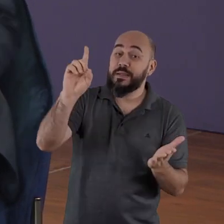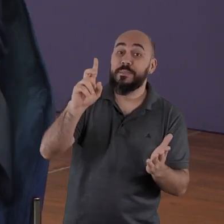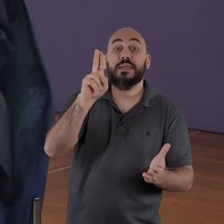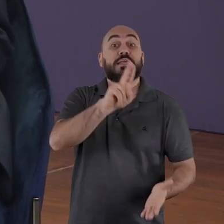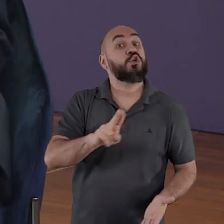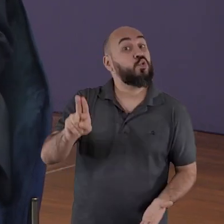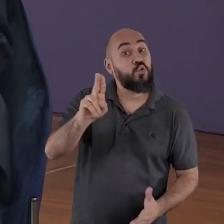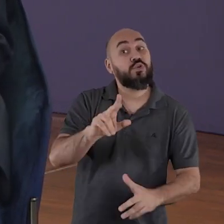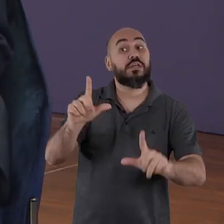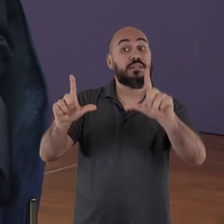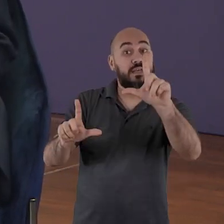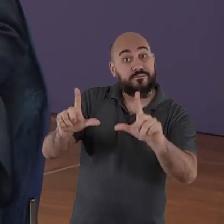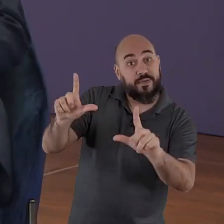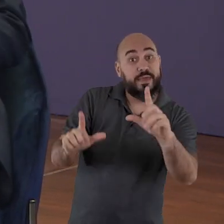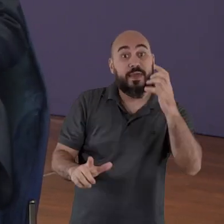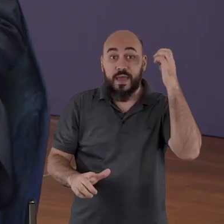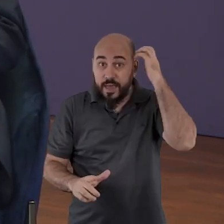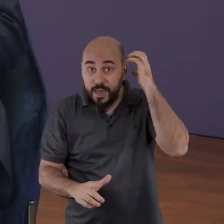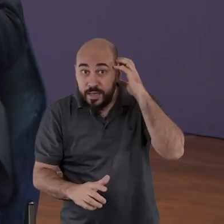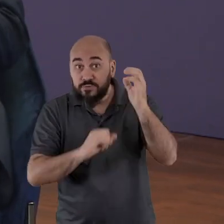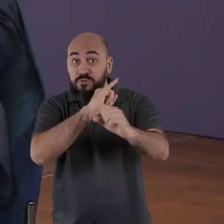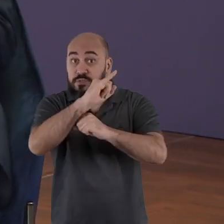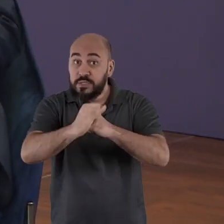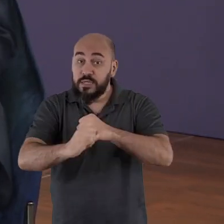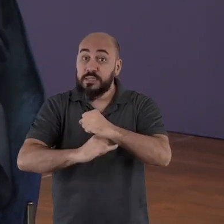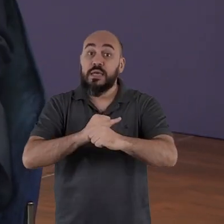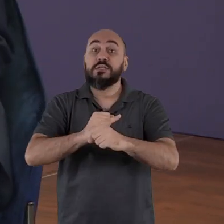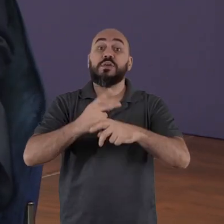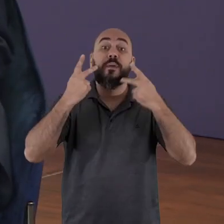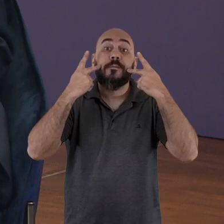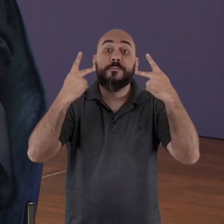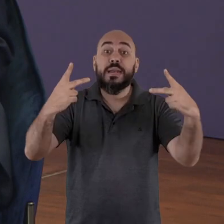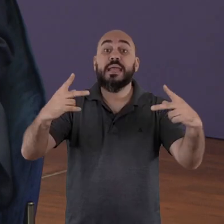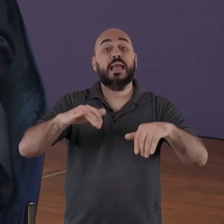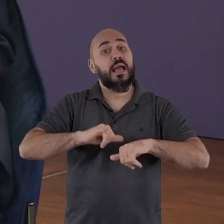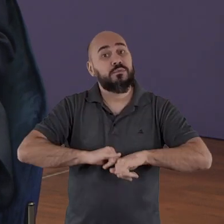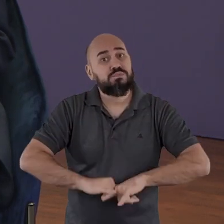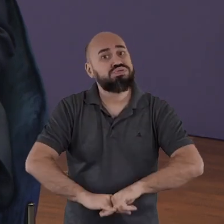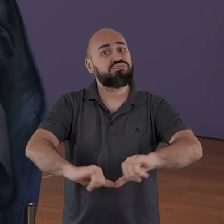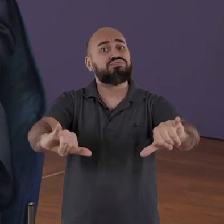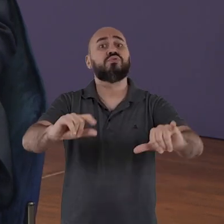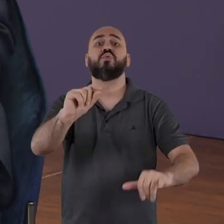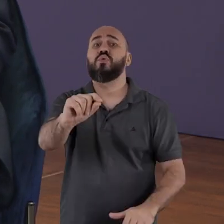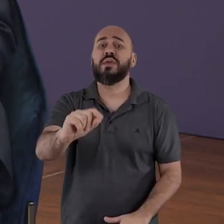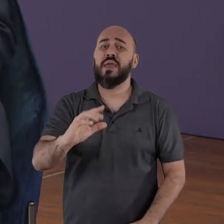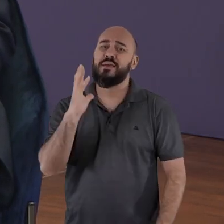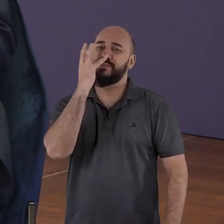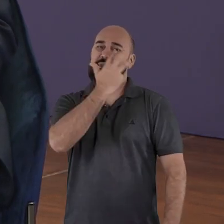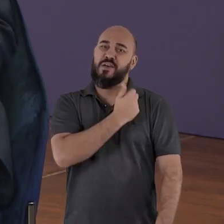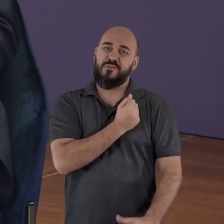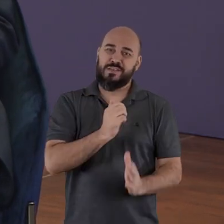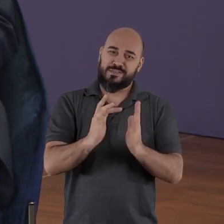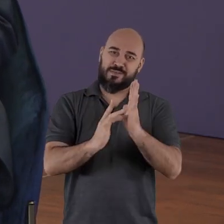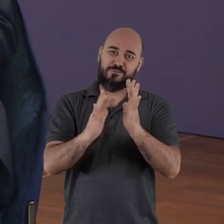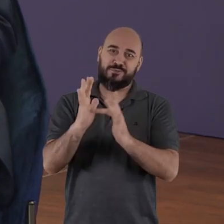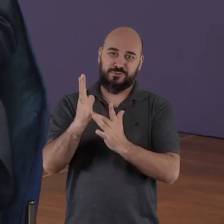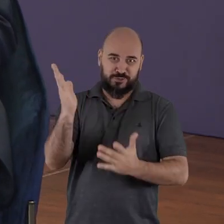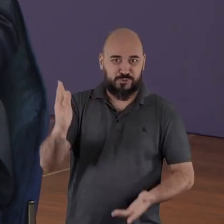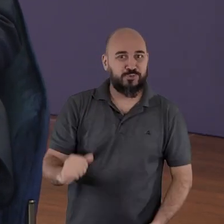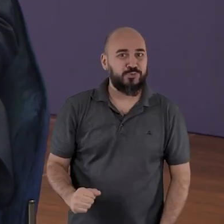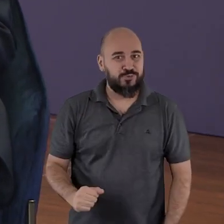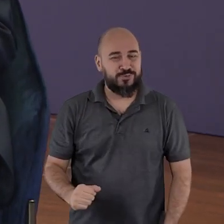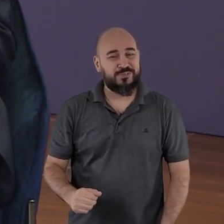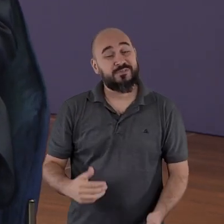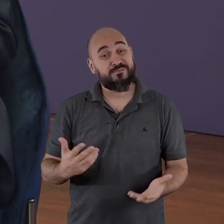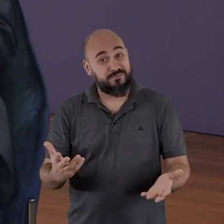para pregar as boas novas de salvação que o Evangelho da Paz nos traz. E eu tenho aqui nas minhas mãos um